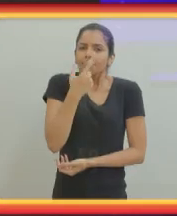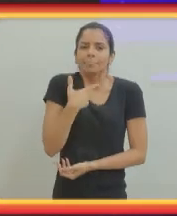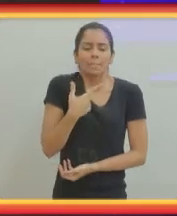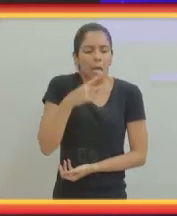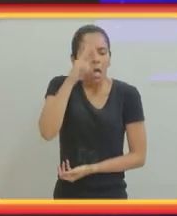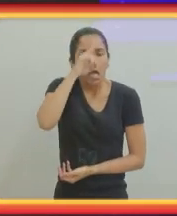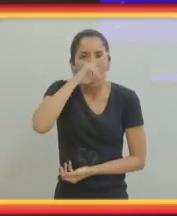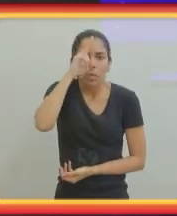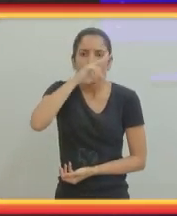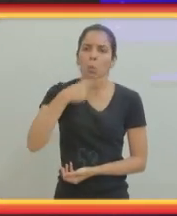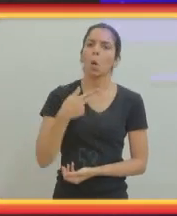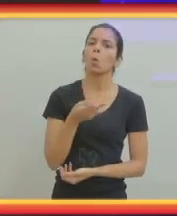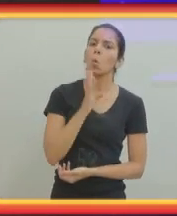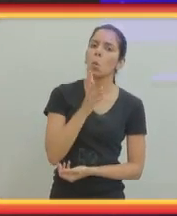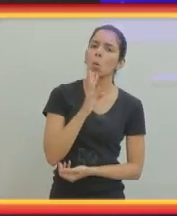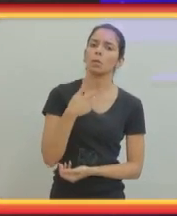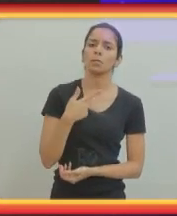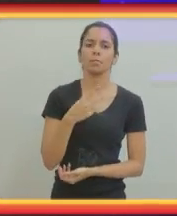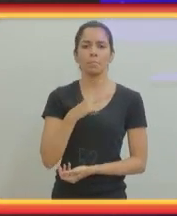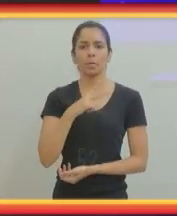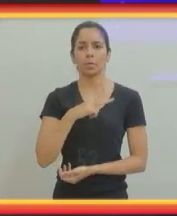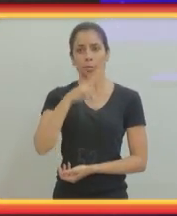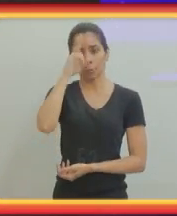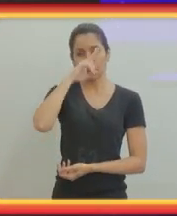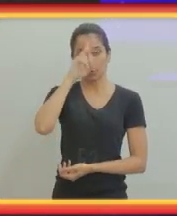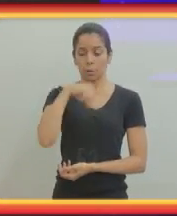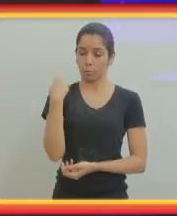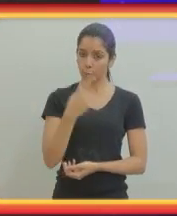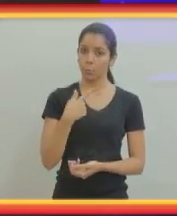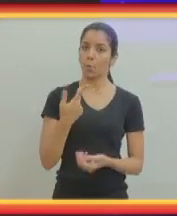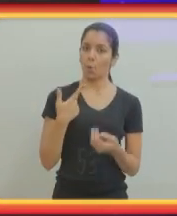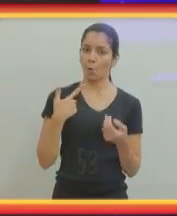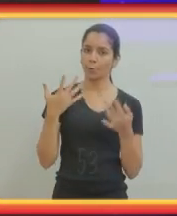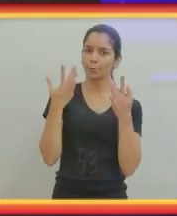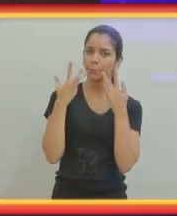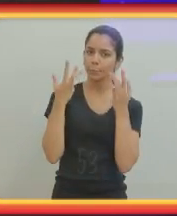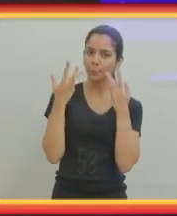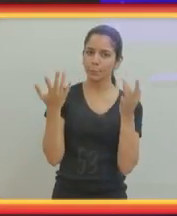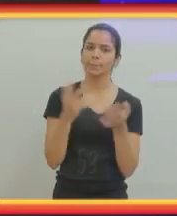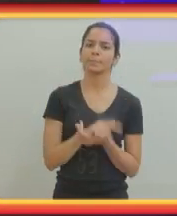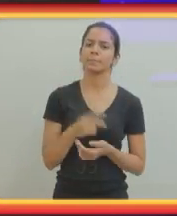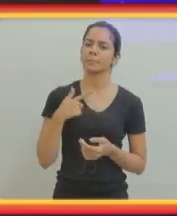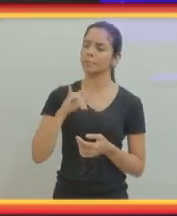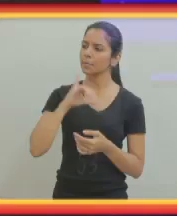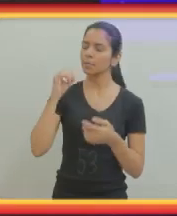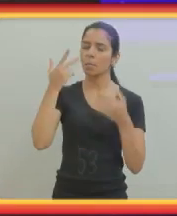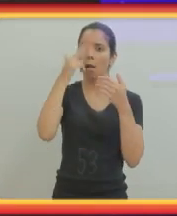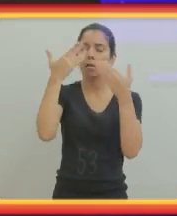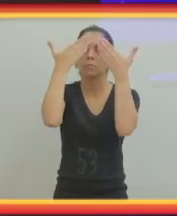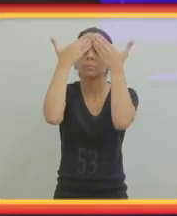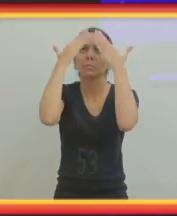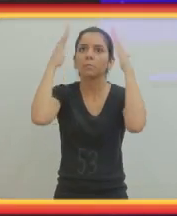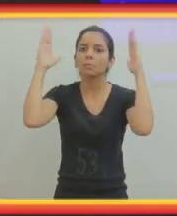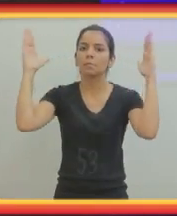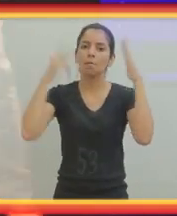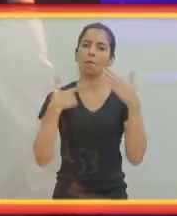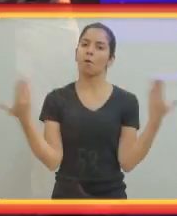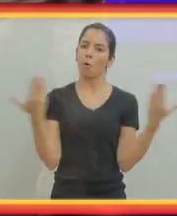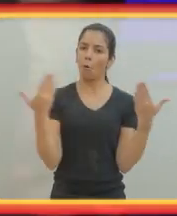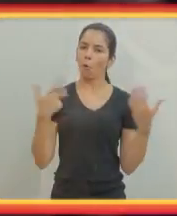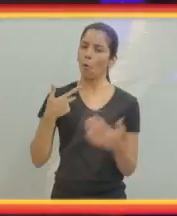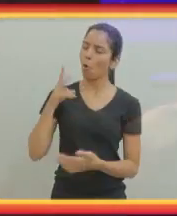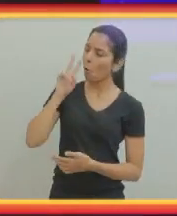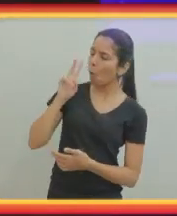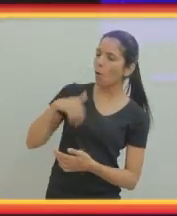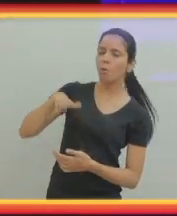eu me sensibilizei muito com as histórias que eu fiquei sabendo e particularmente com a história do nosso espetáculo, assim. Isso ampliou muito o meu horizonte, vamos